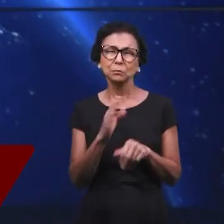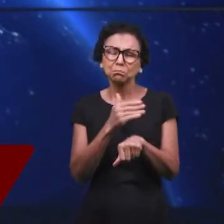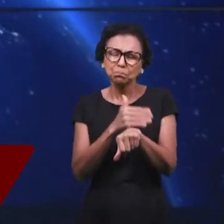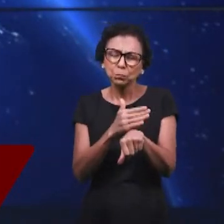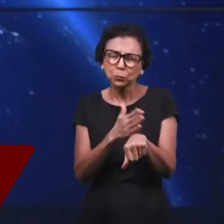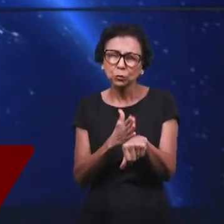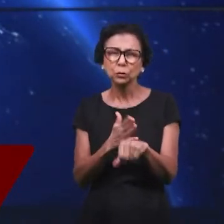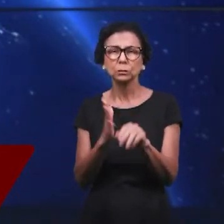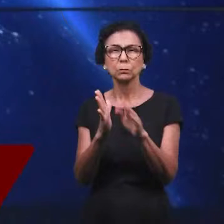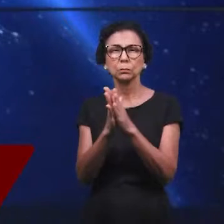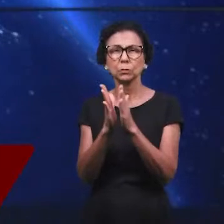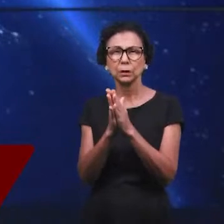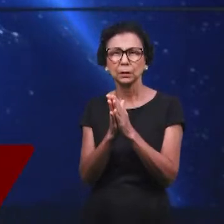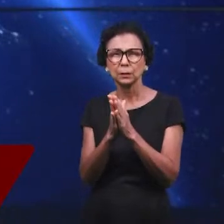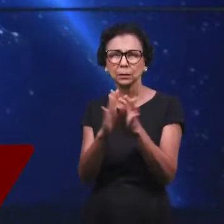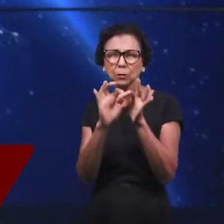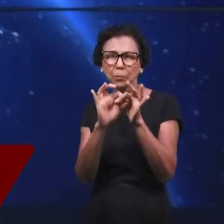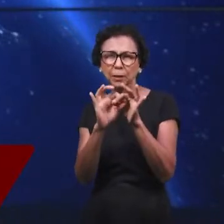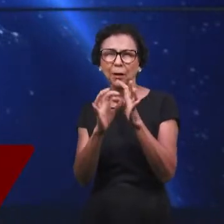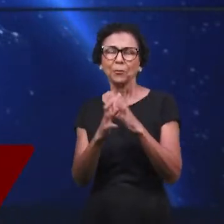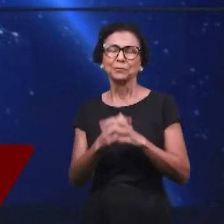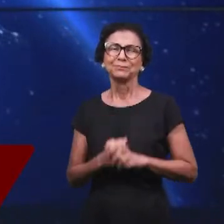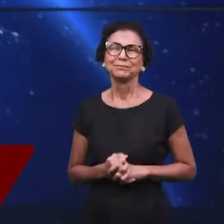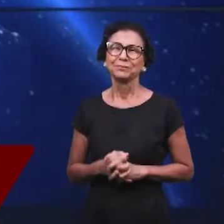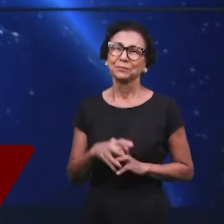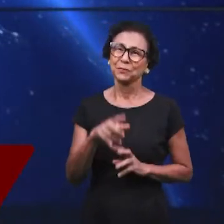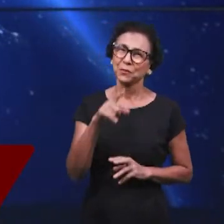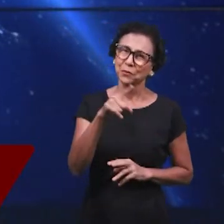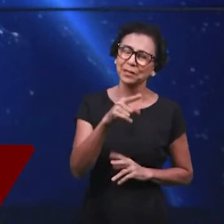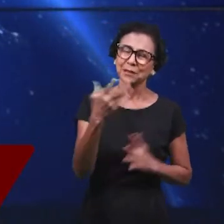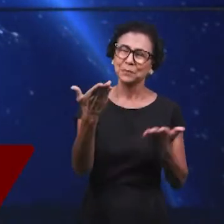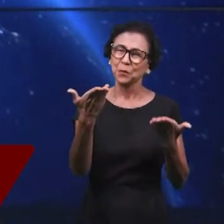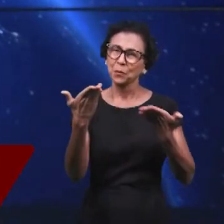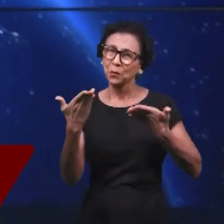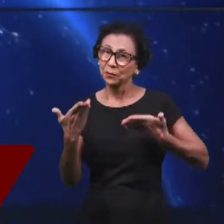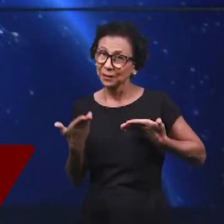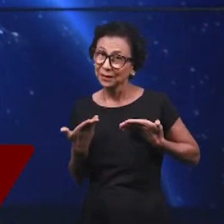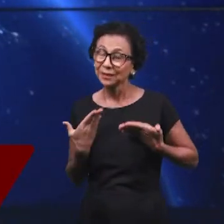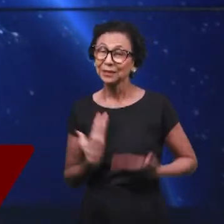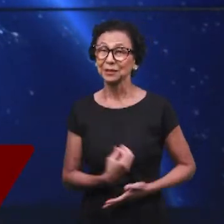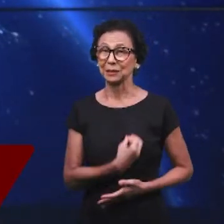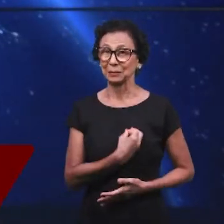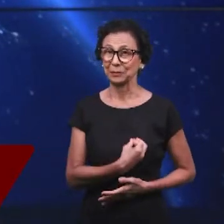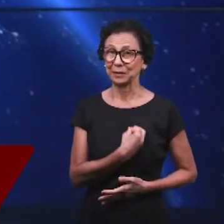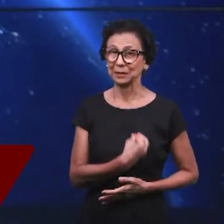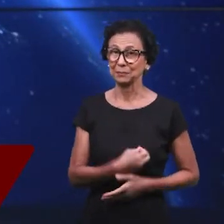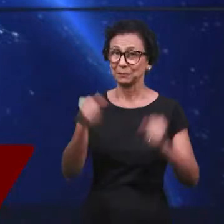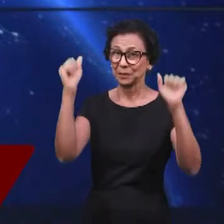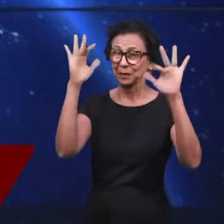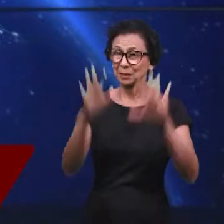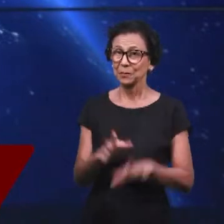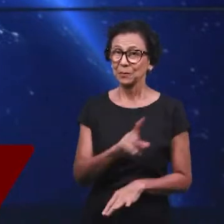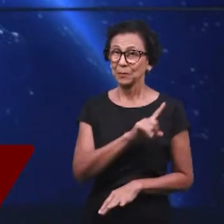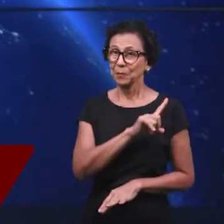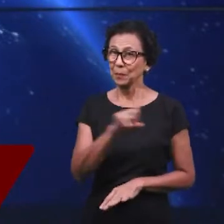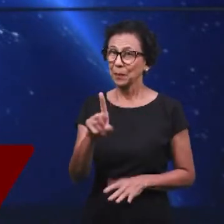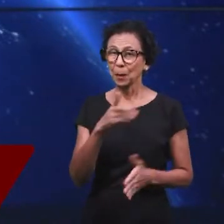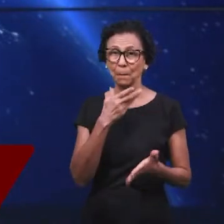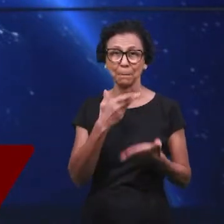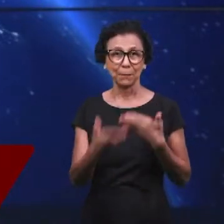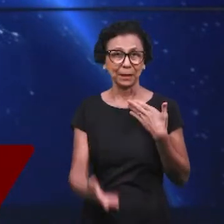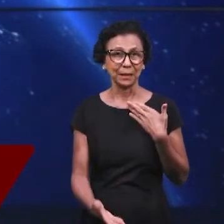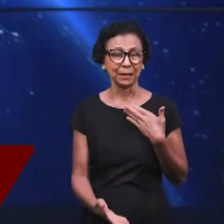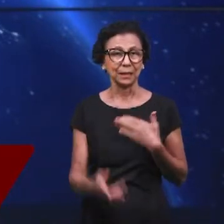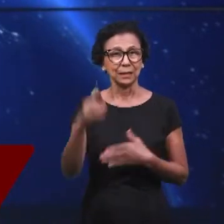ao reservarem esses instantes de oração junto conosco. Então você é nosso convidado para fazer parte dessa